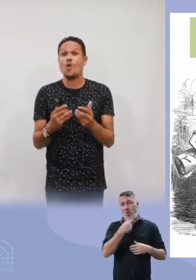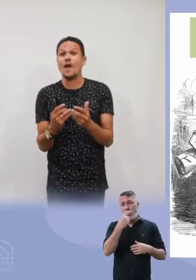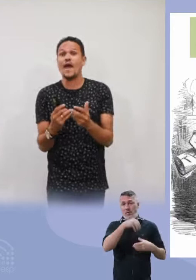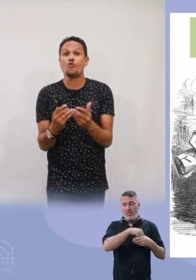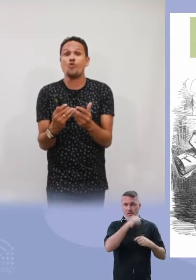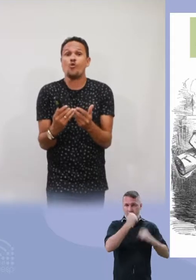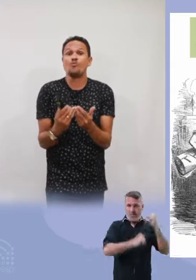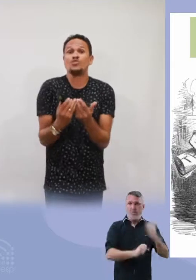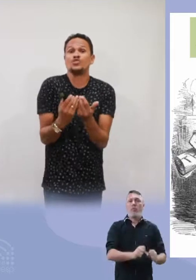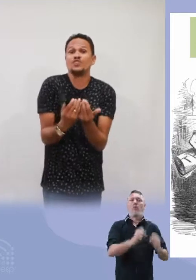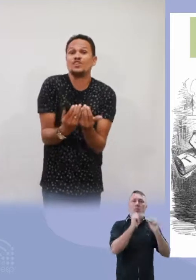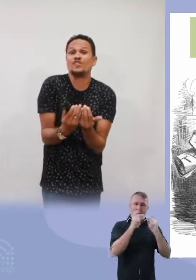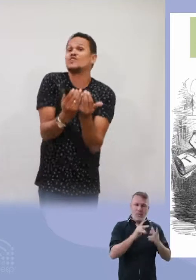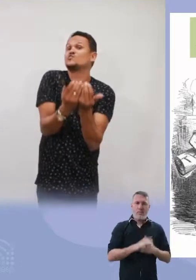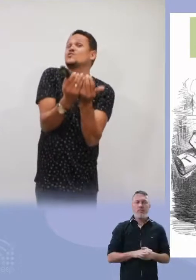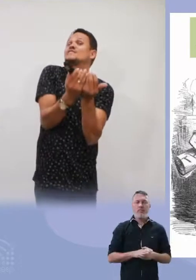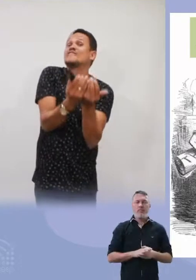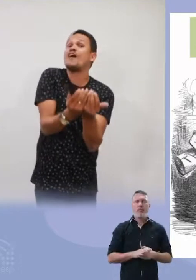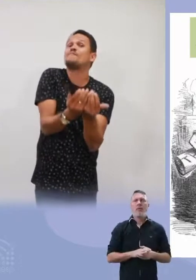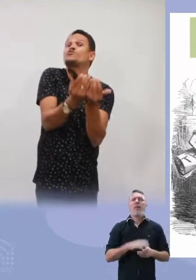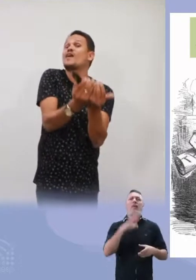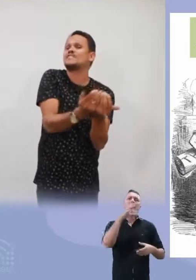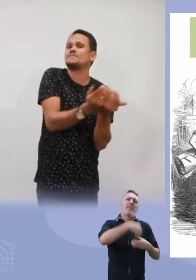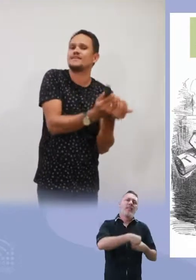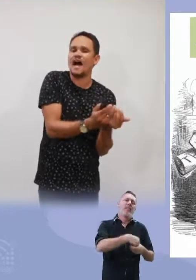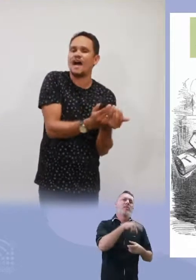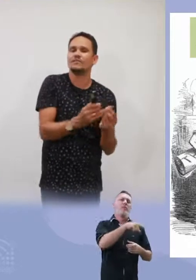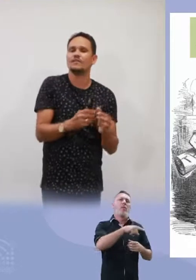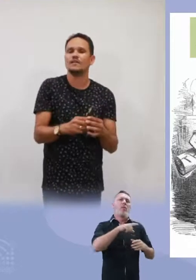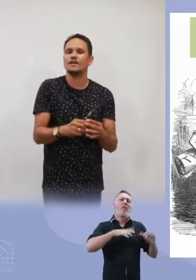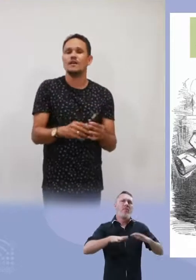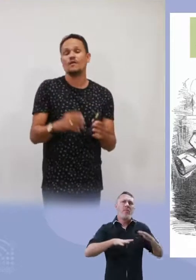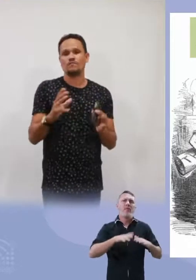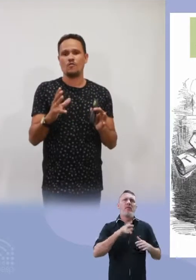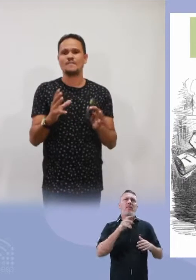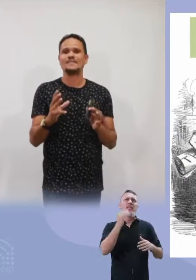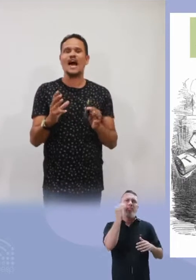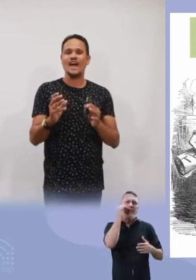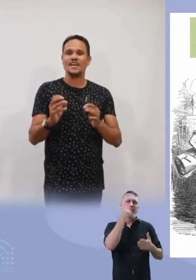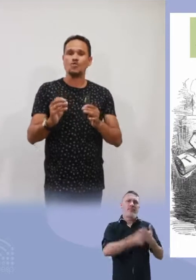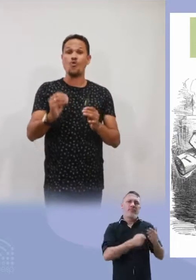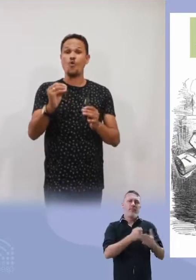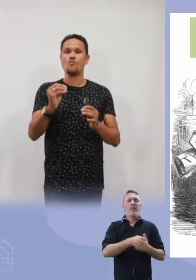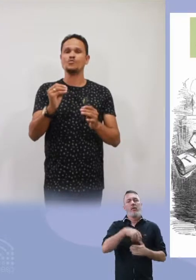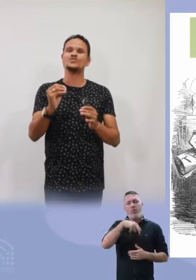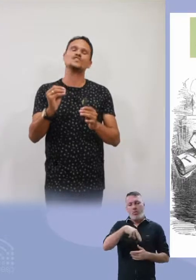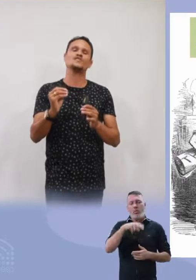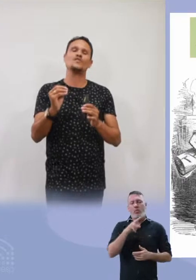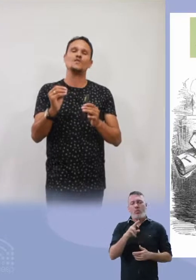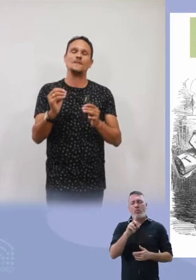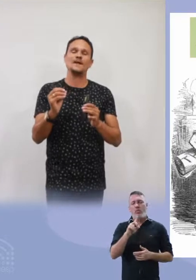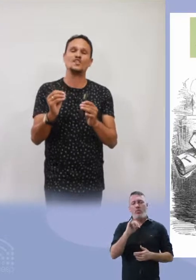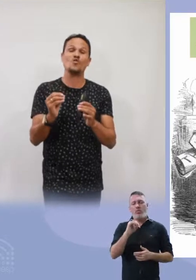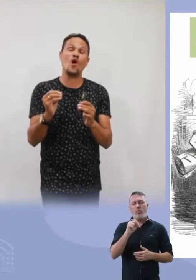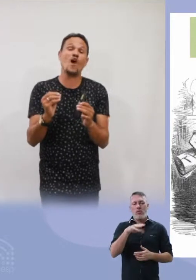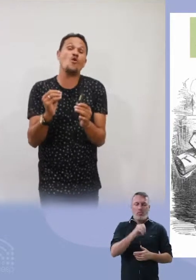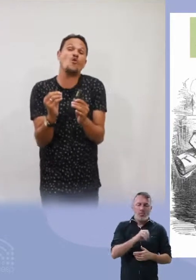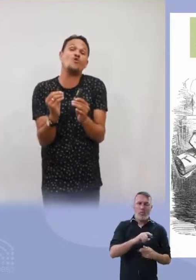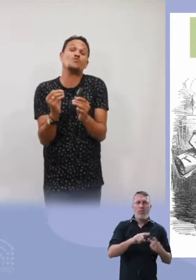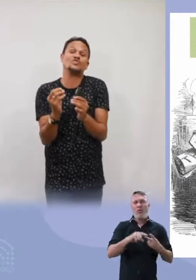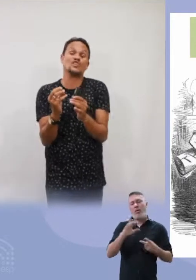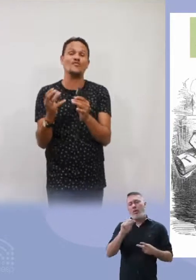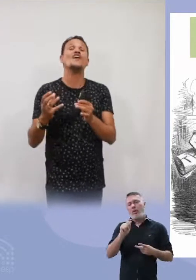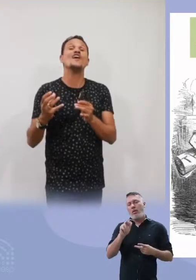saber qual era o combustível que eles utilizavam para tocar esse maquinário? Vamos pensar que o combustível, imagina, qual é